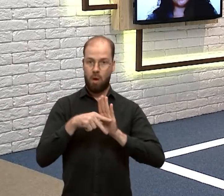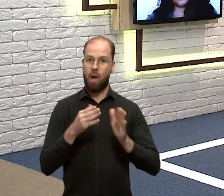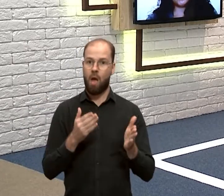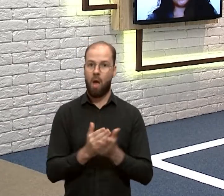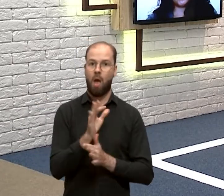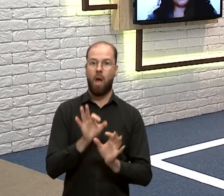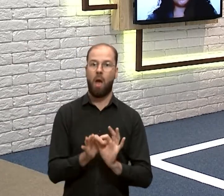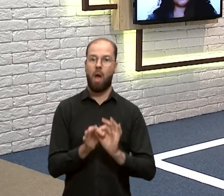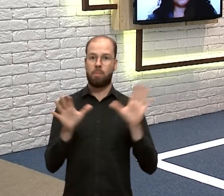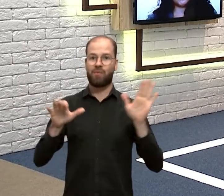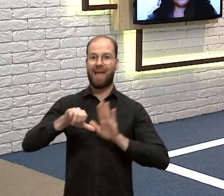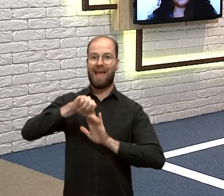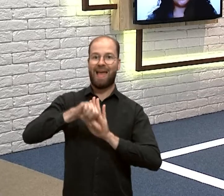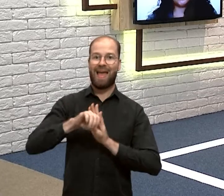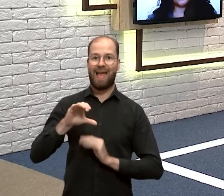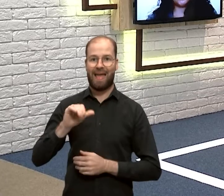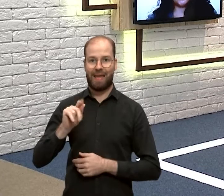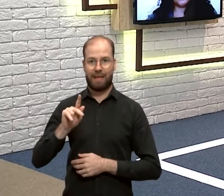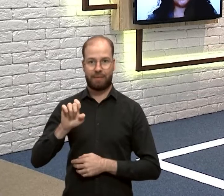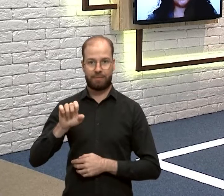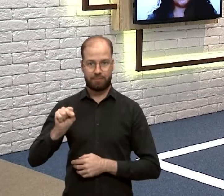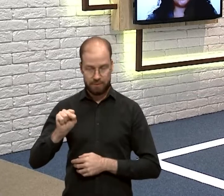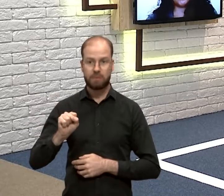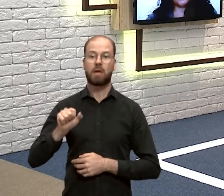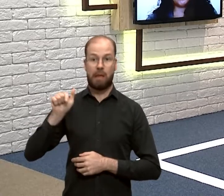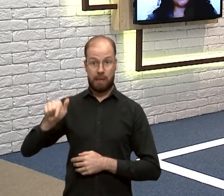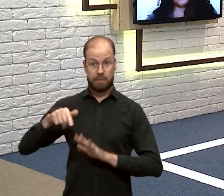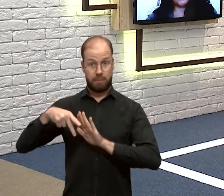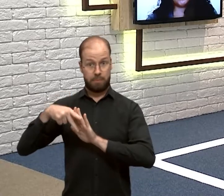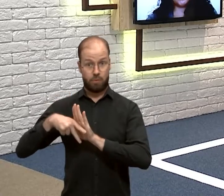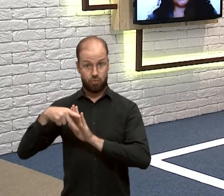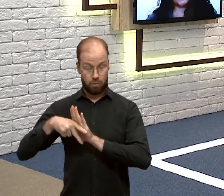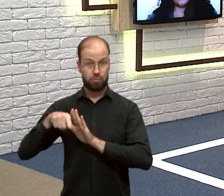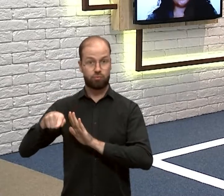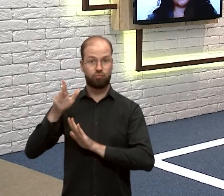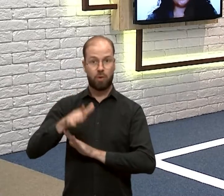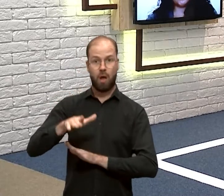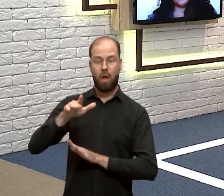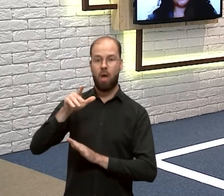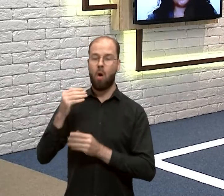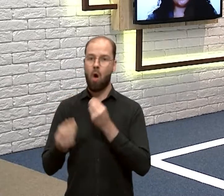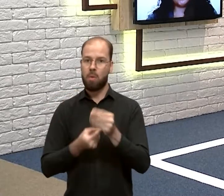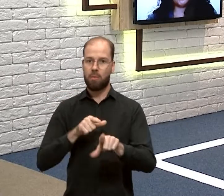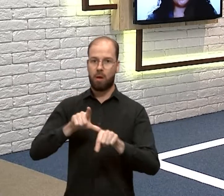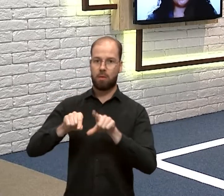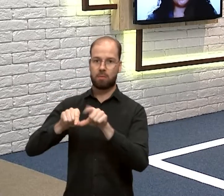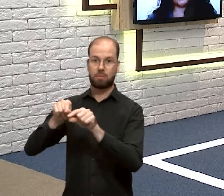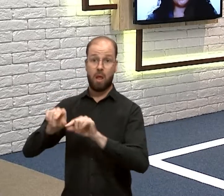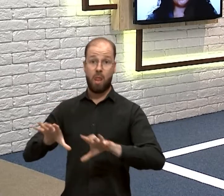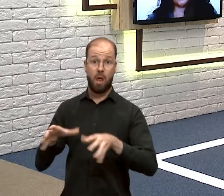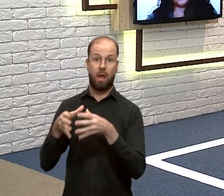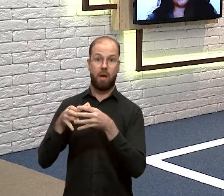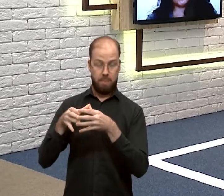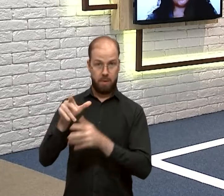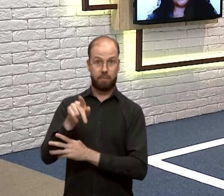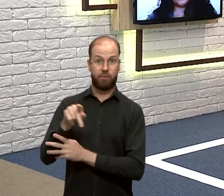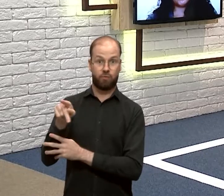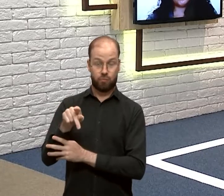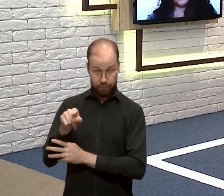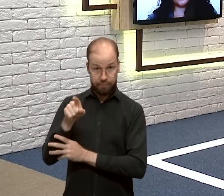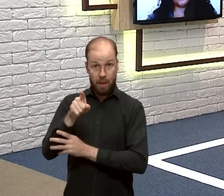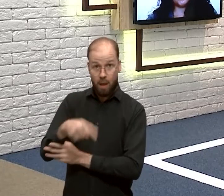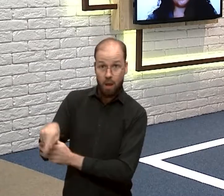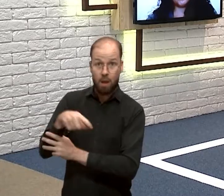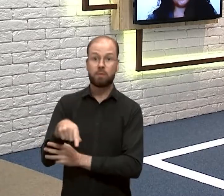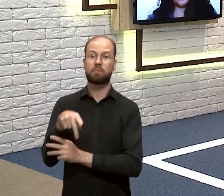a gente, quando propõe um projeto, nesse projeto já vai definida a equipe de docentes. Ok? E esses docentes, então,